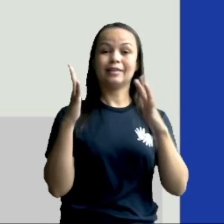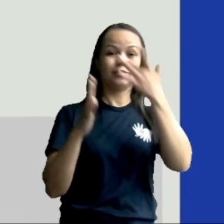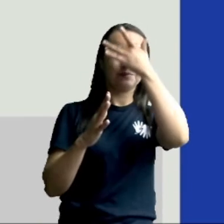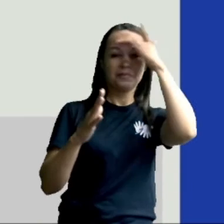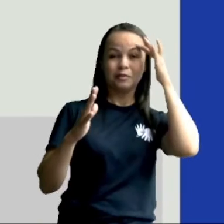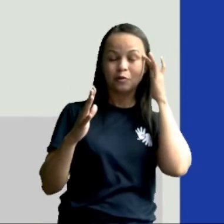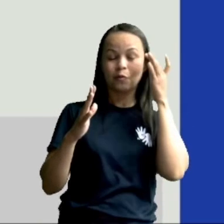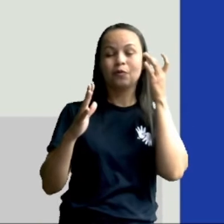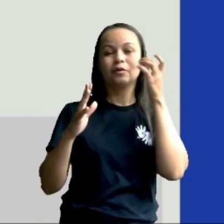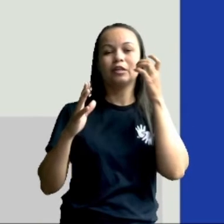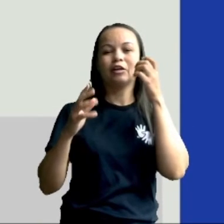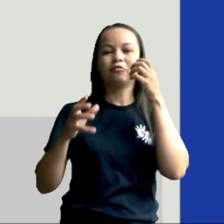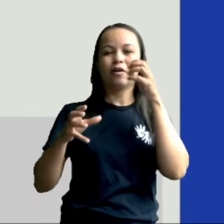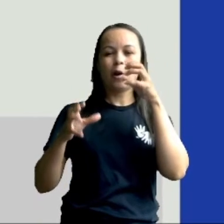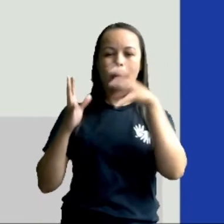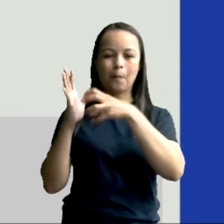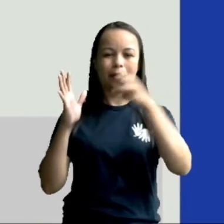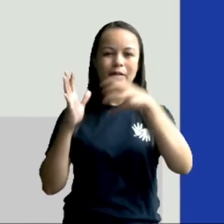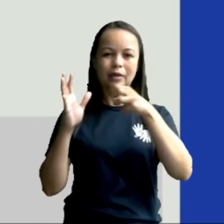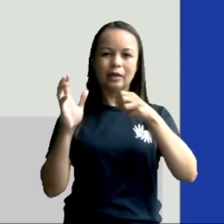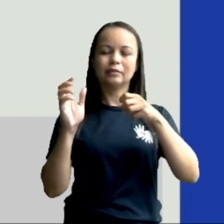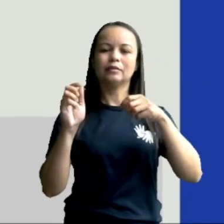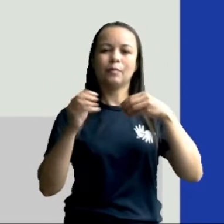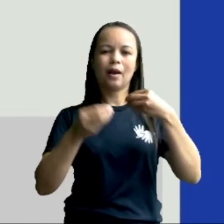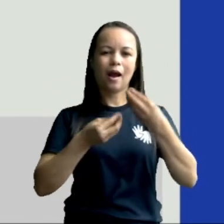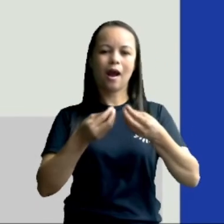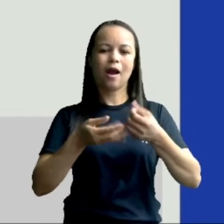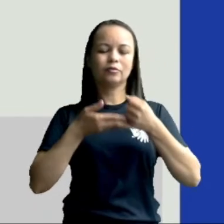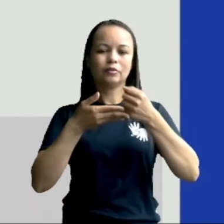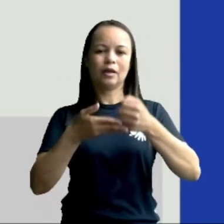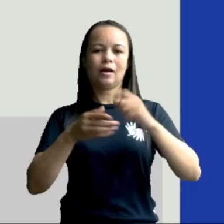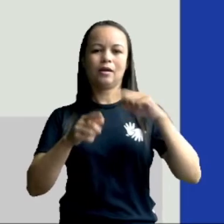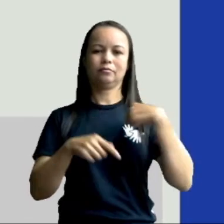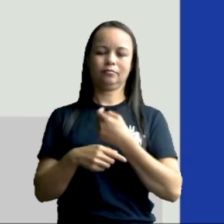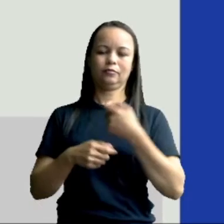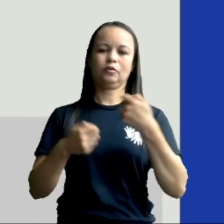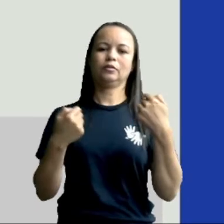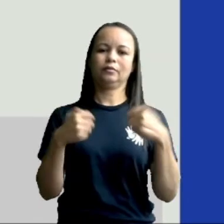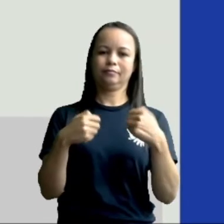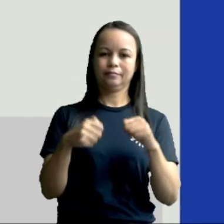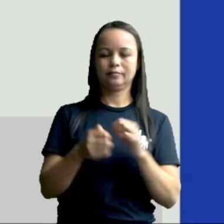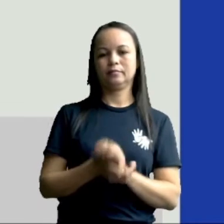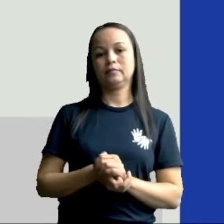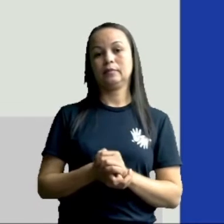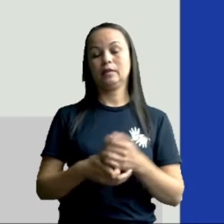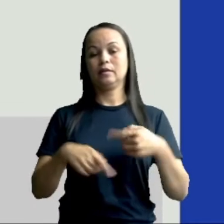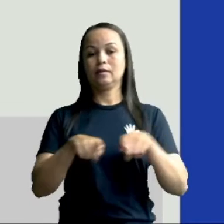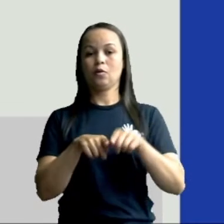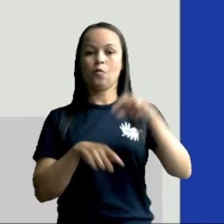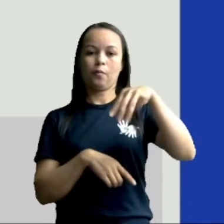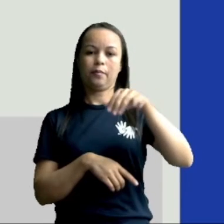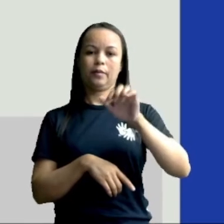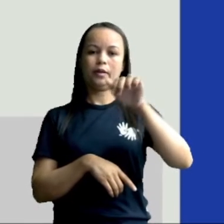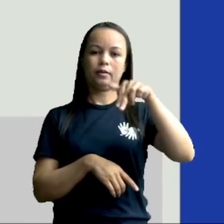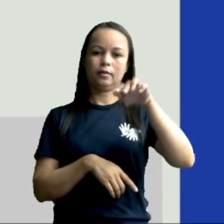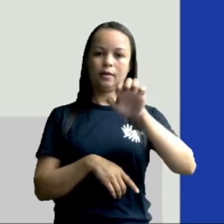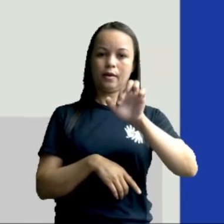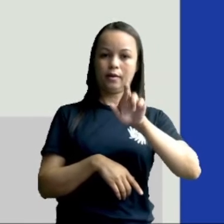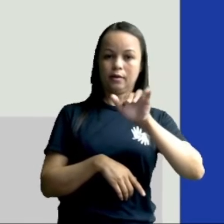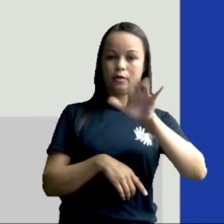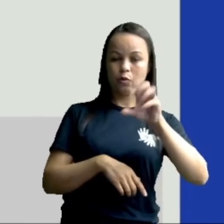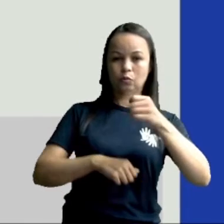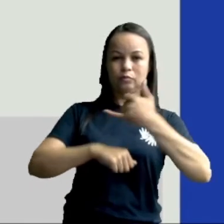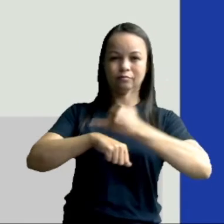para atender às nossas necessidades. Assim, o minério de ferro, por exemplo, é um recurso